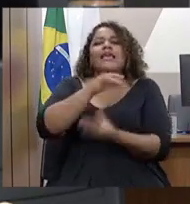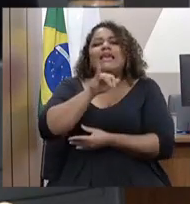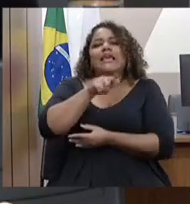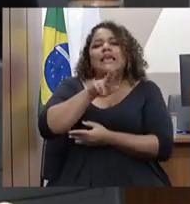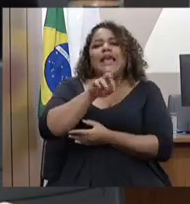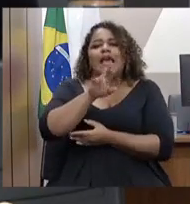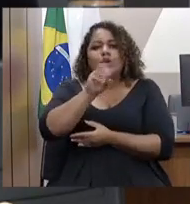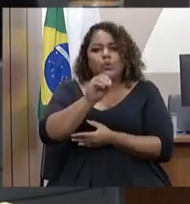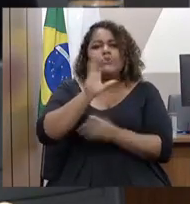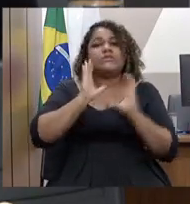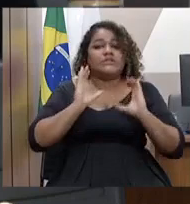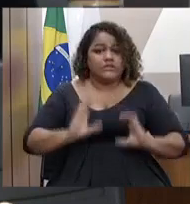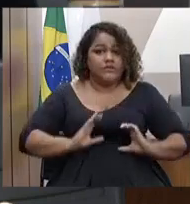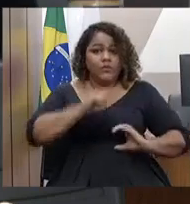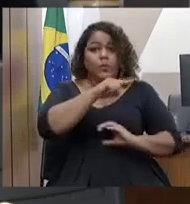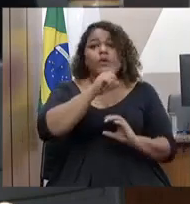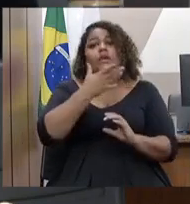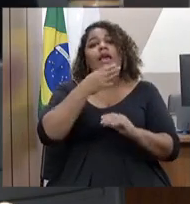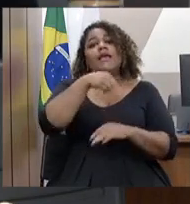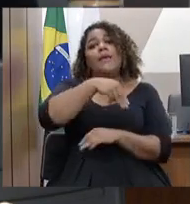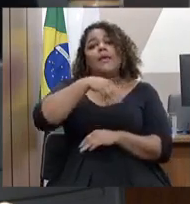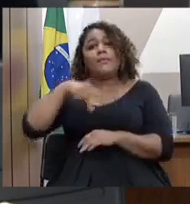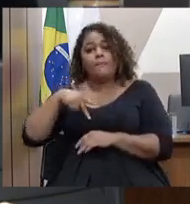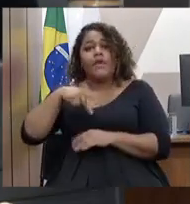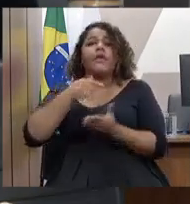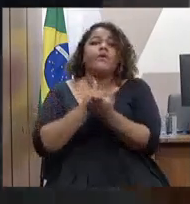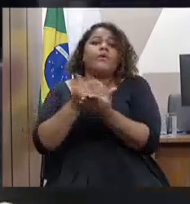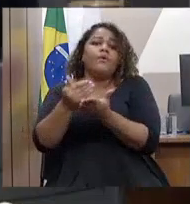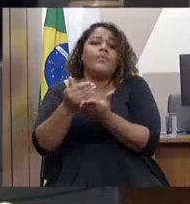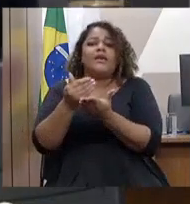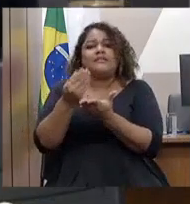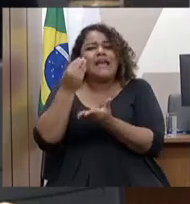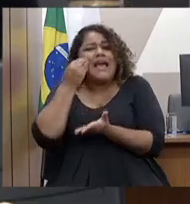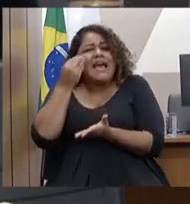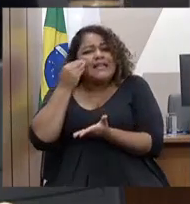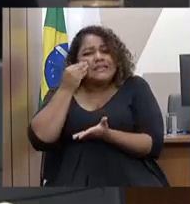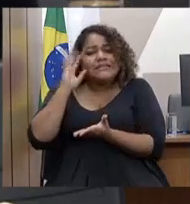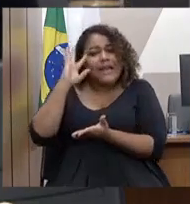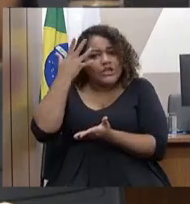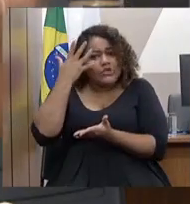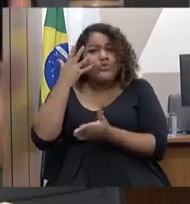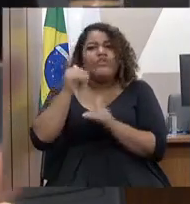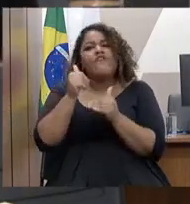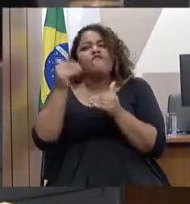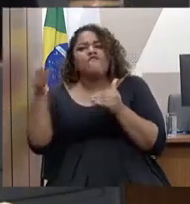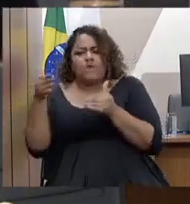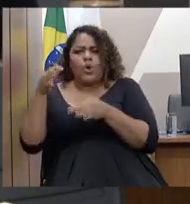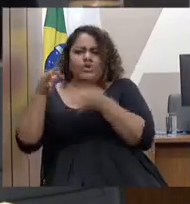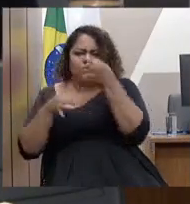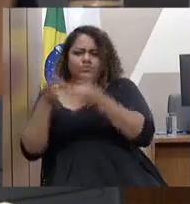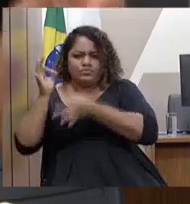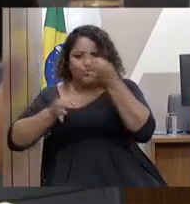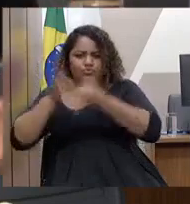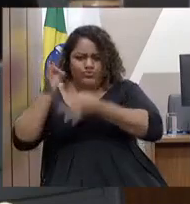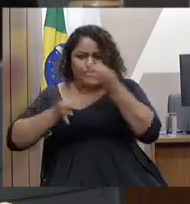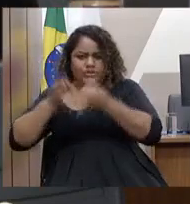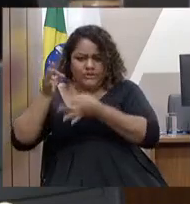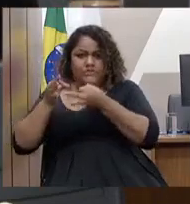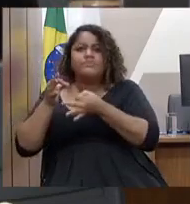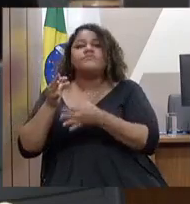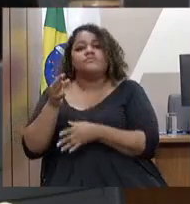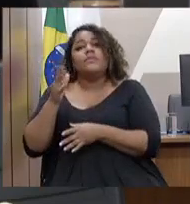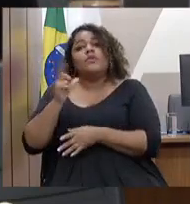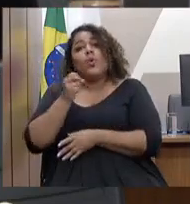o Ministério Público dá início a uma tentativa de resolução extrajudicial né quando esse inquérito já está instruído quando nós já temos